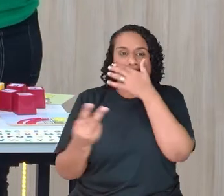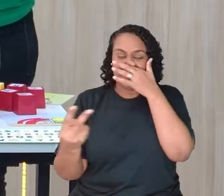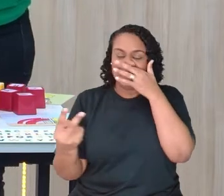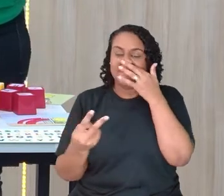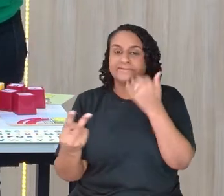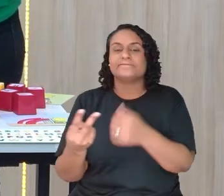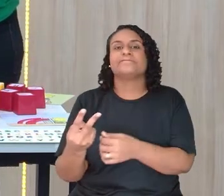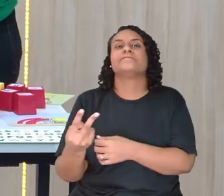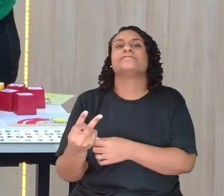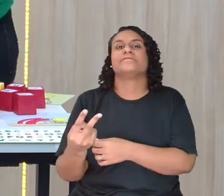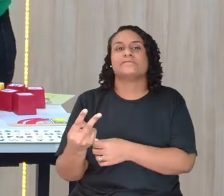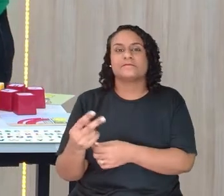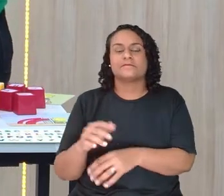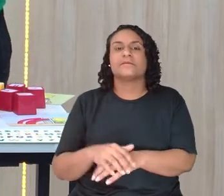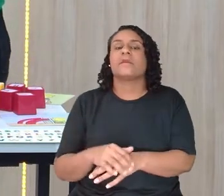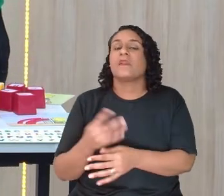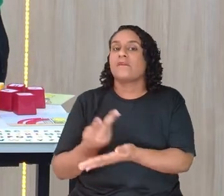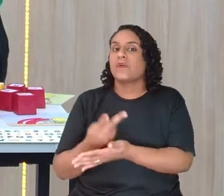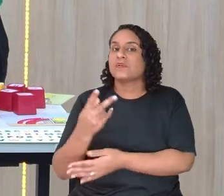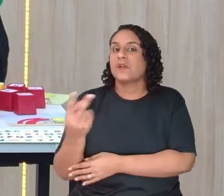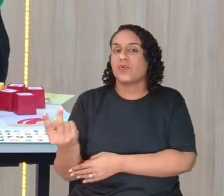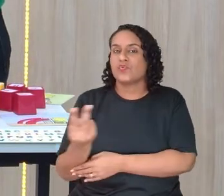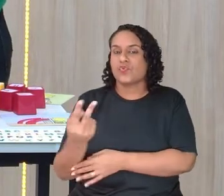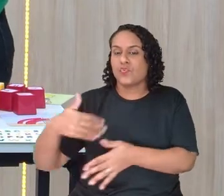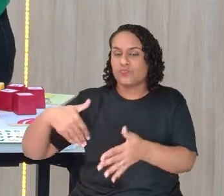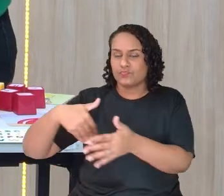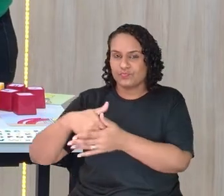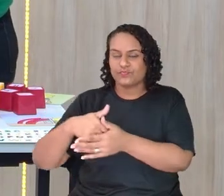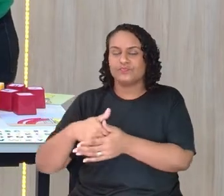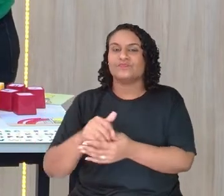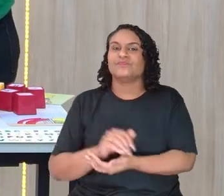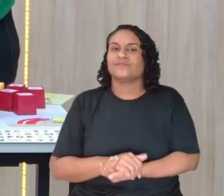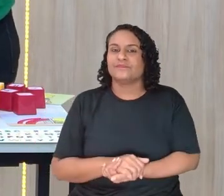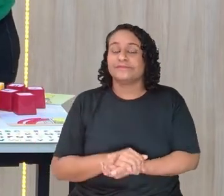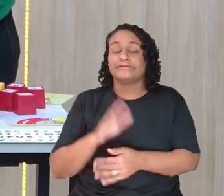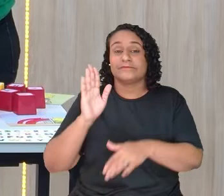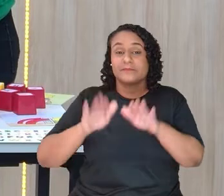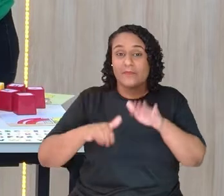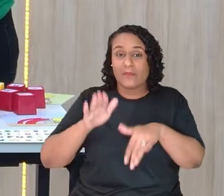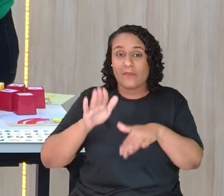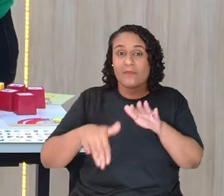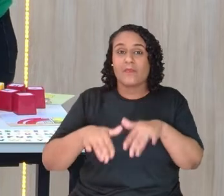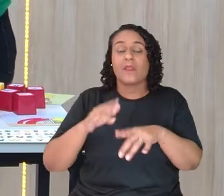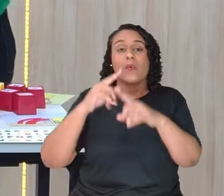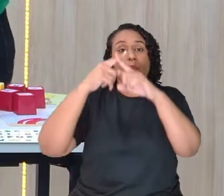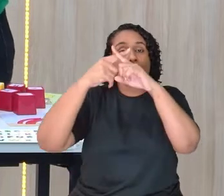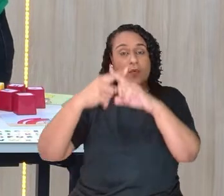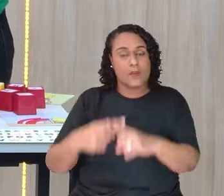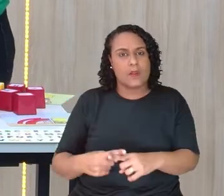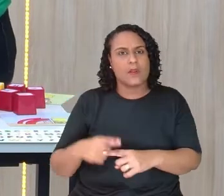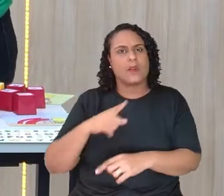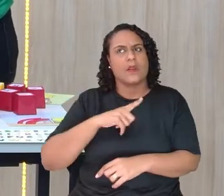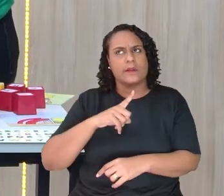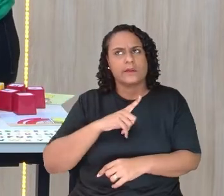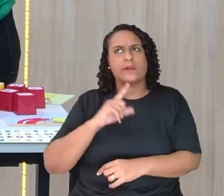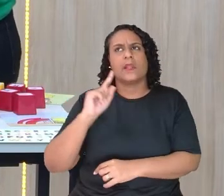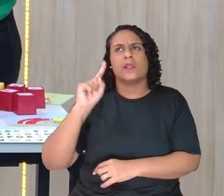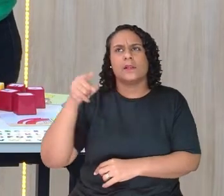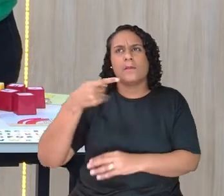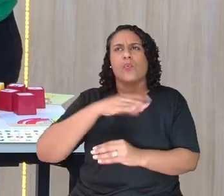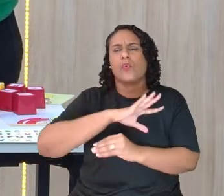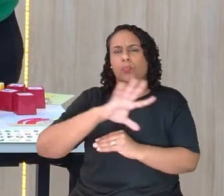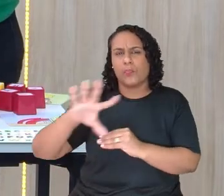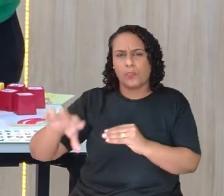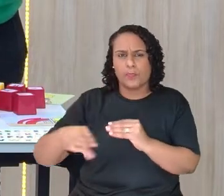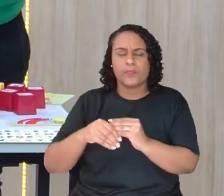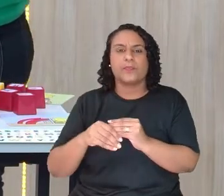vai acontecer o segundo tempo. E dependendo do campeonato, ainda tem prorrogação.